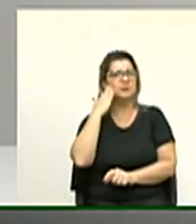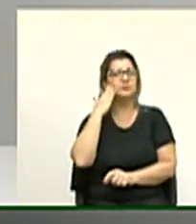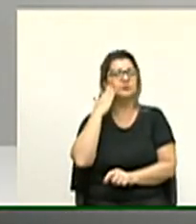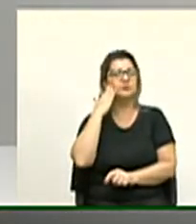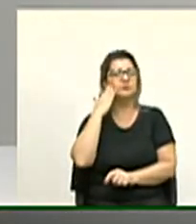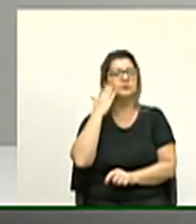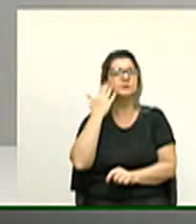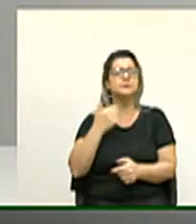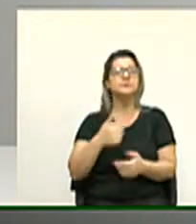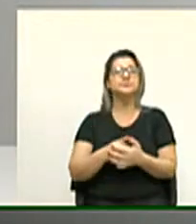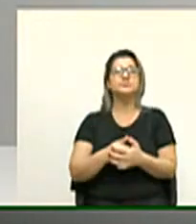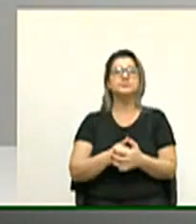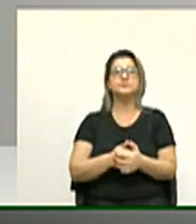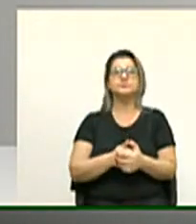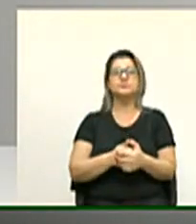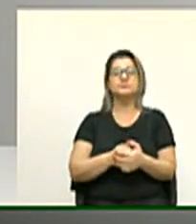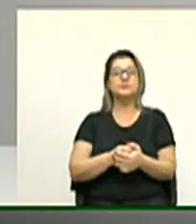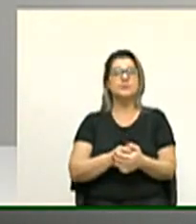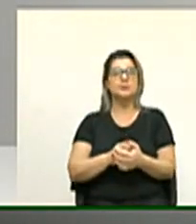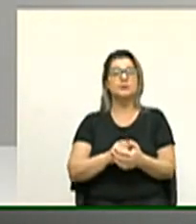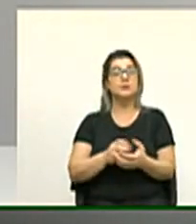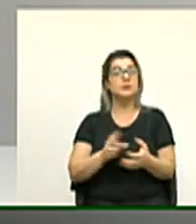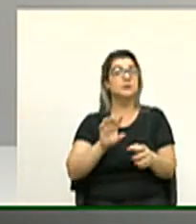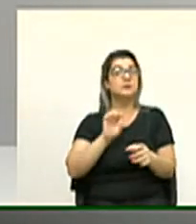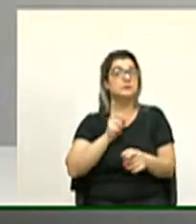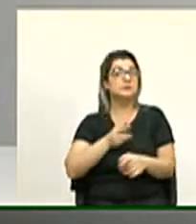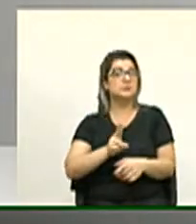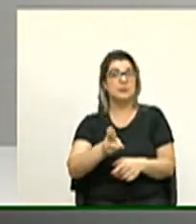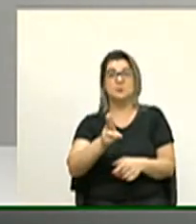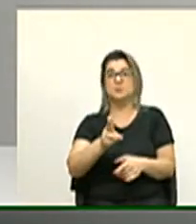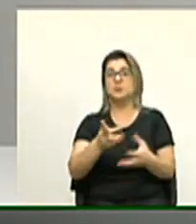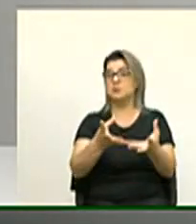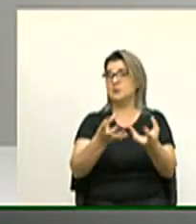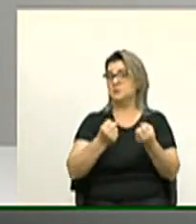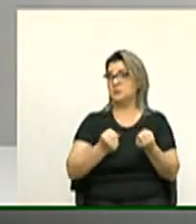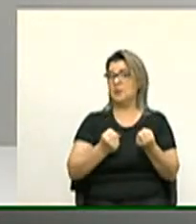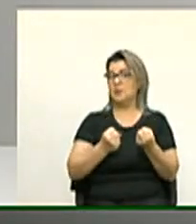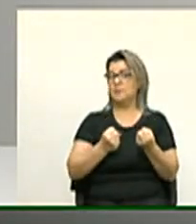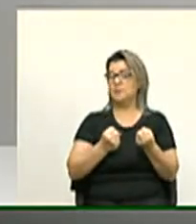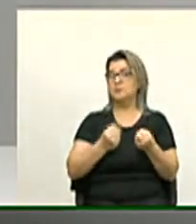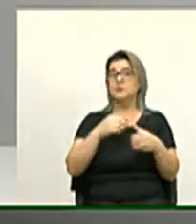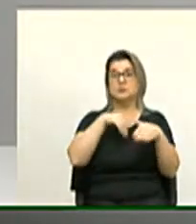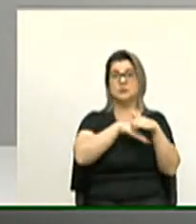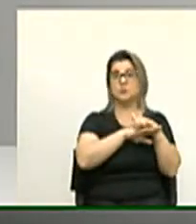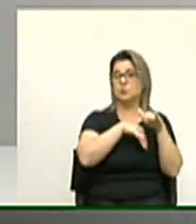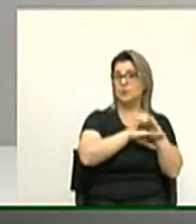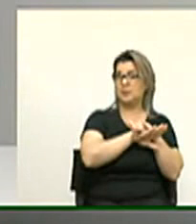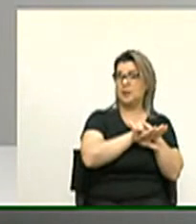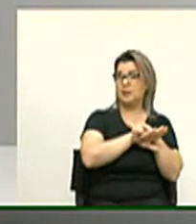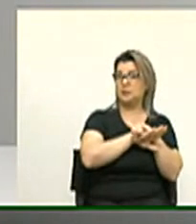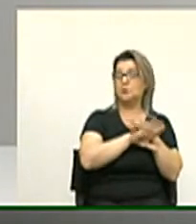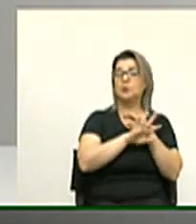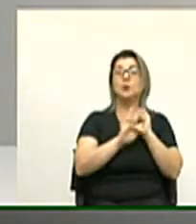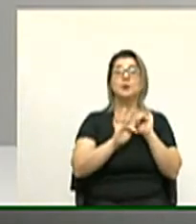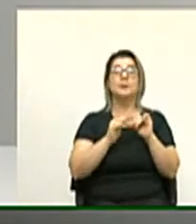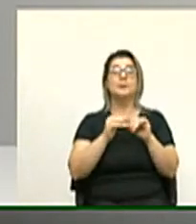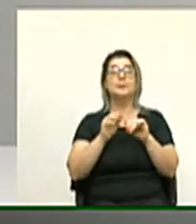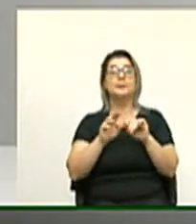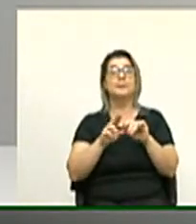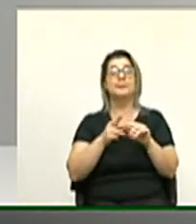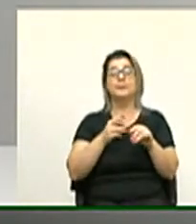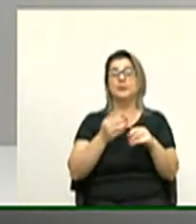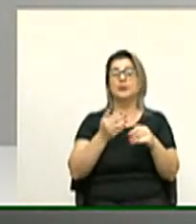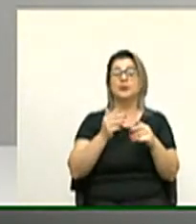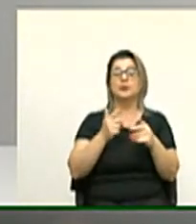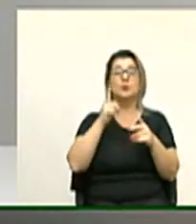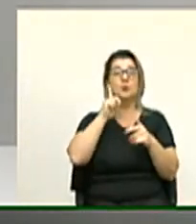que o que se recebe está sendo aplicado e vai ser aplicado ao longo